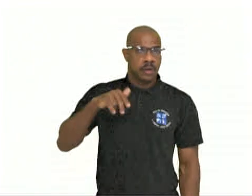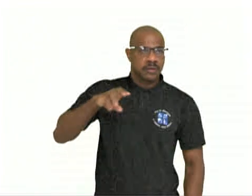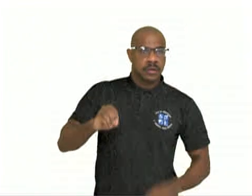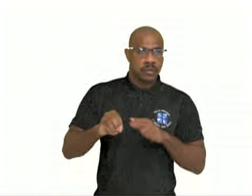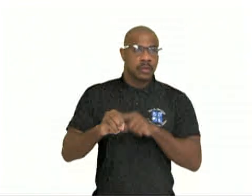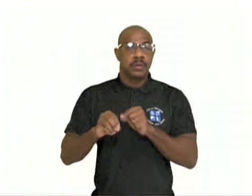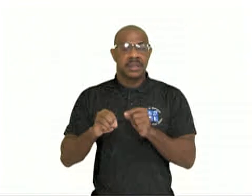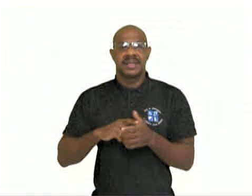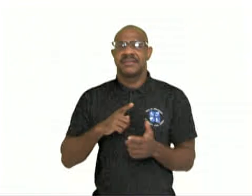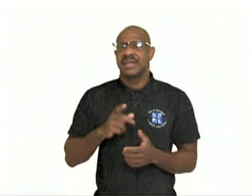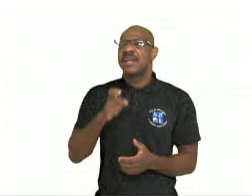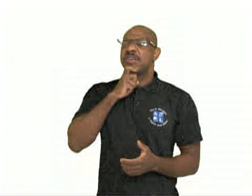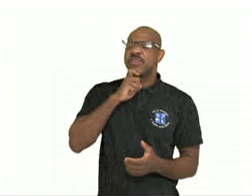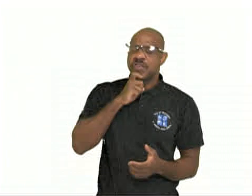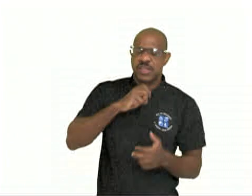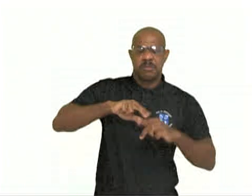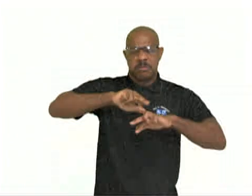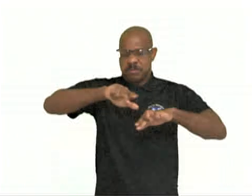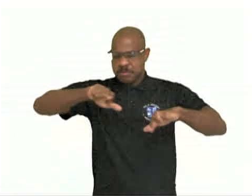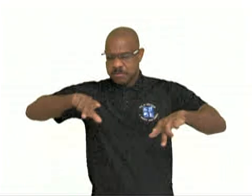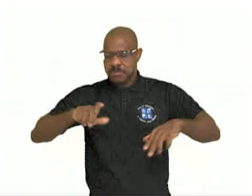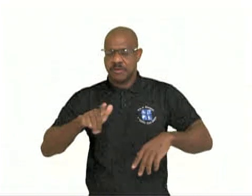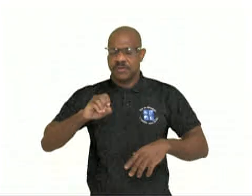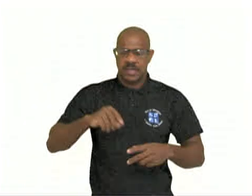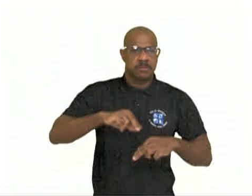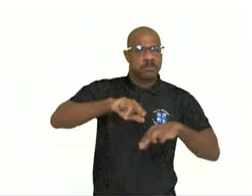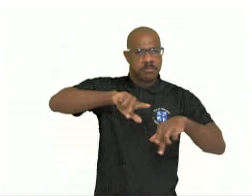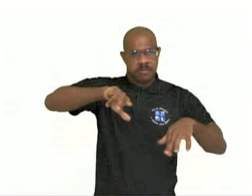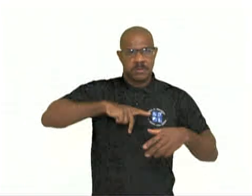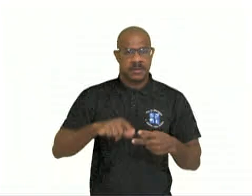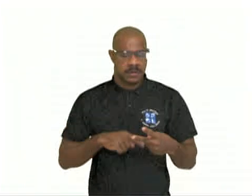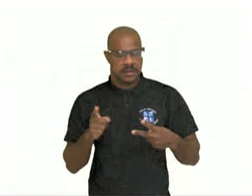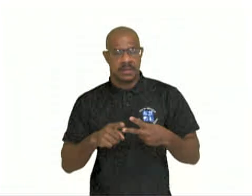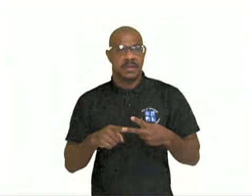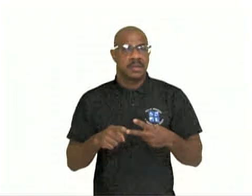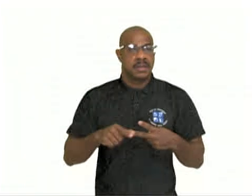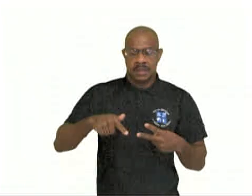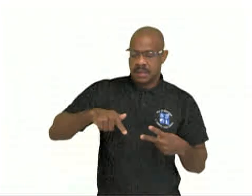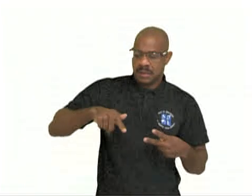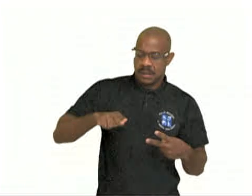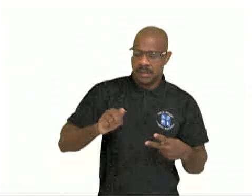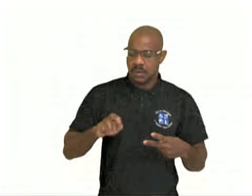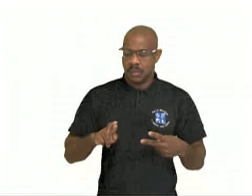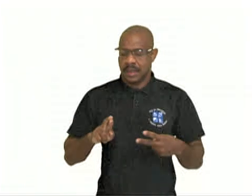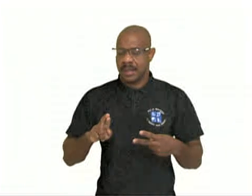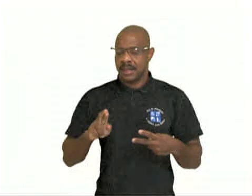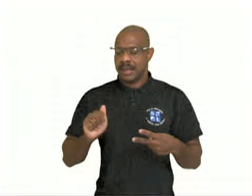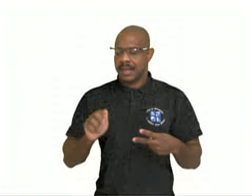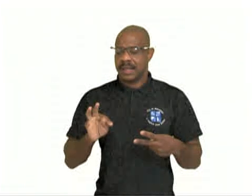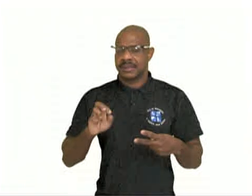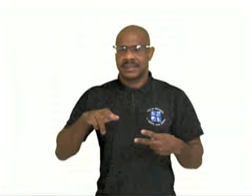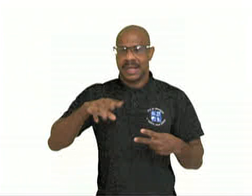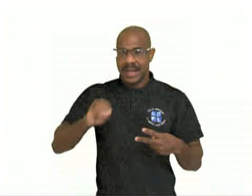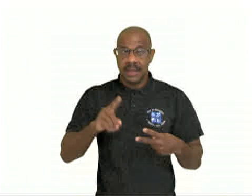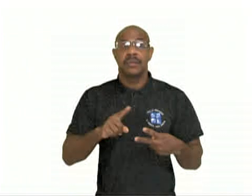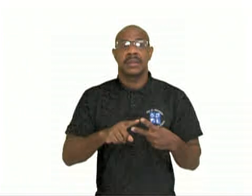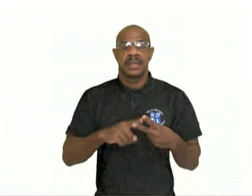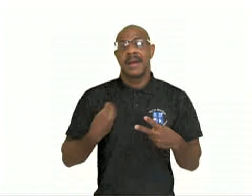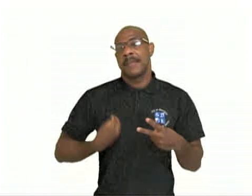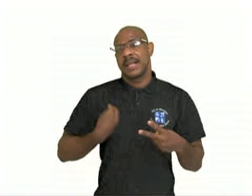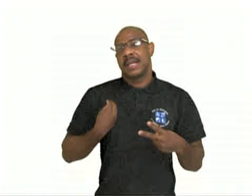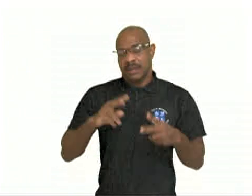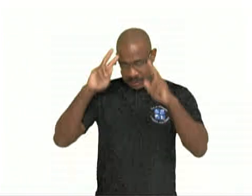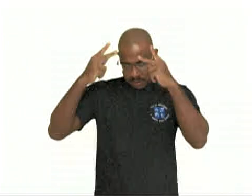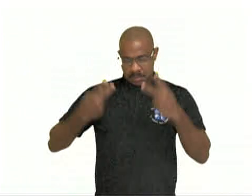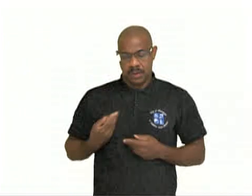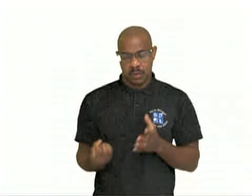gelo, a era das glaciações. E já no quaternário, nós vamos ter temperaturas mais elevadas e a presença do ser humano. Então, a principal diferença